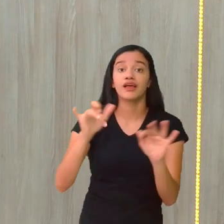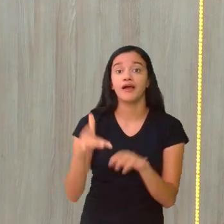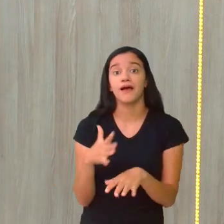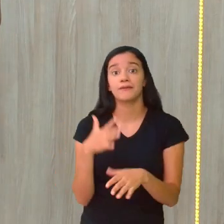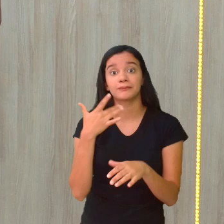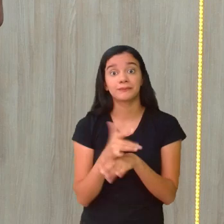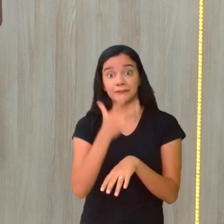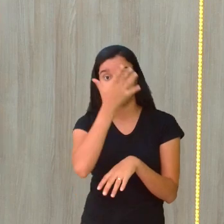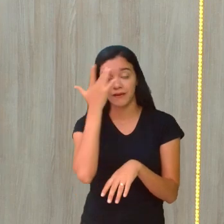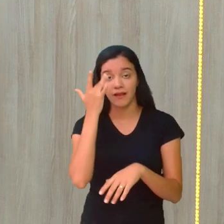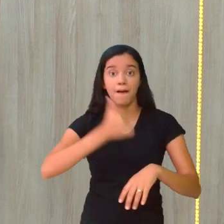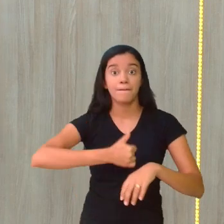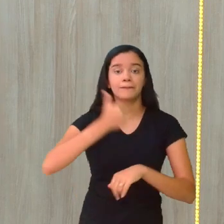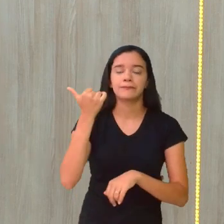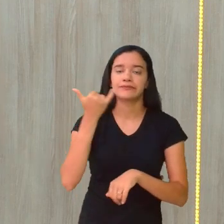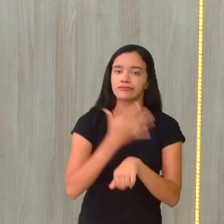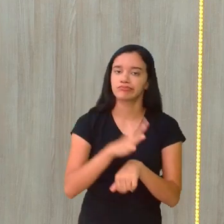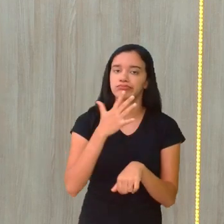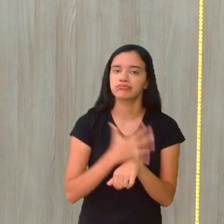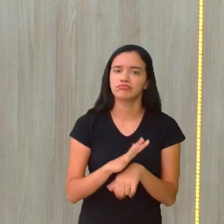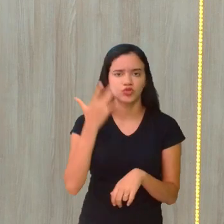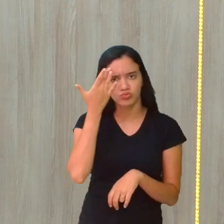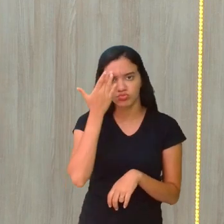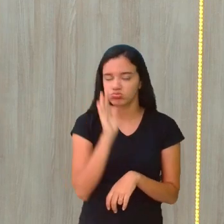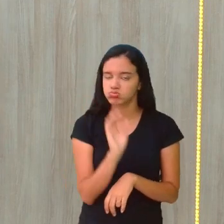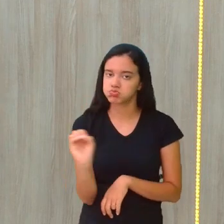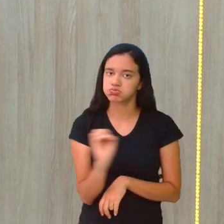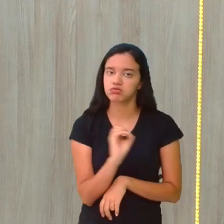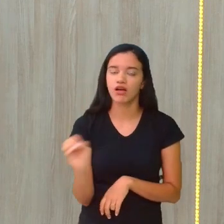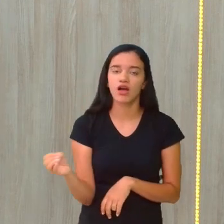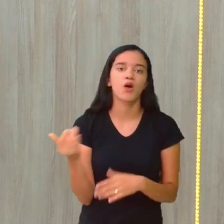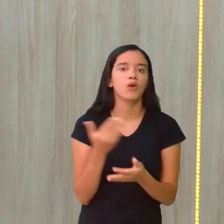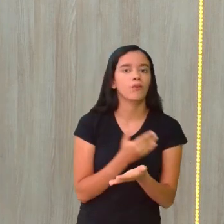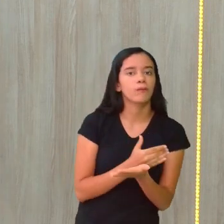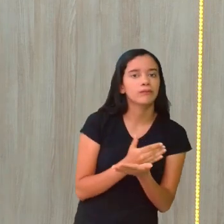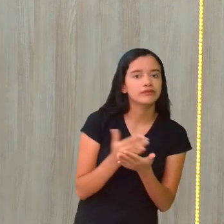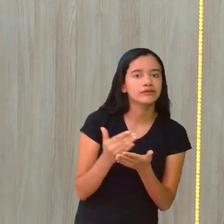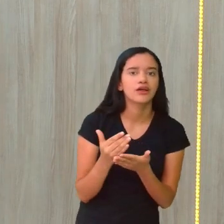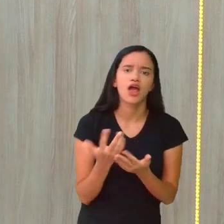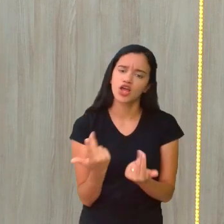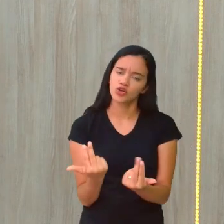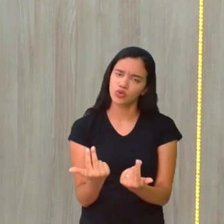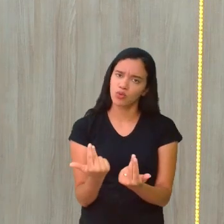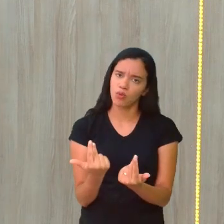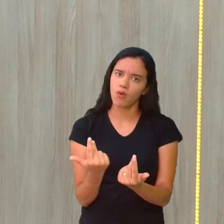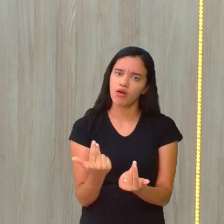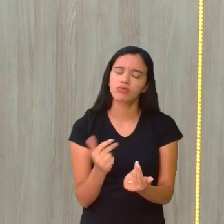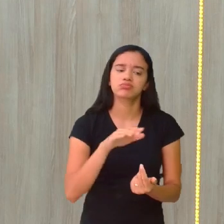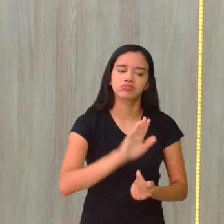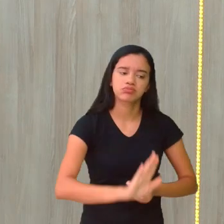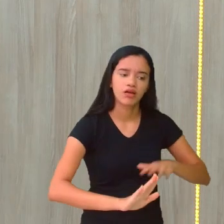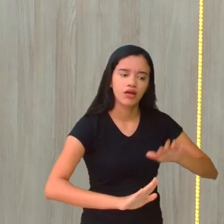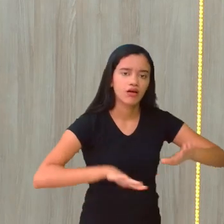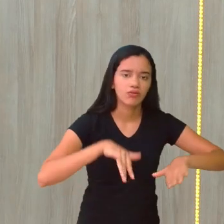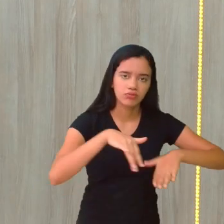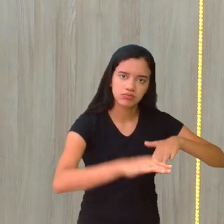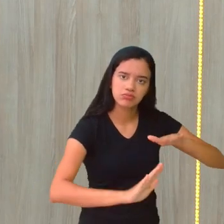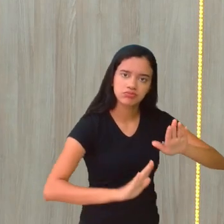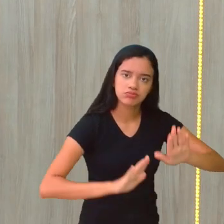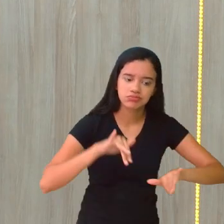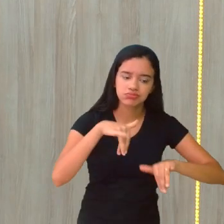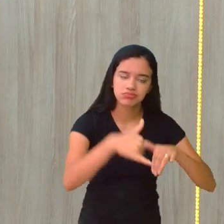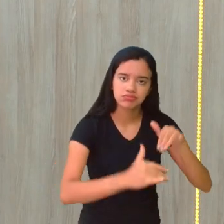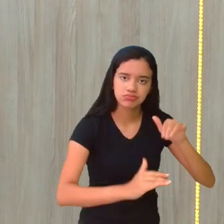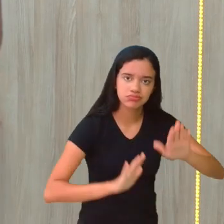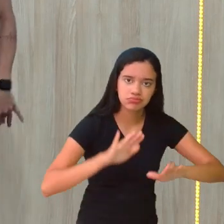a praticar, elas não já sabiam fazer essas manobras, né? Começou ali, ó, igual a gente começa engateando para depois andar. Então, a pessoa começou lá